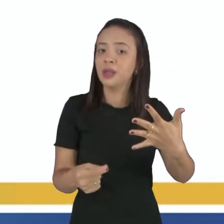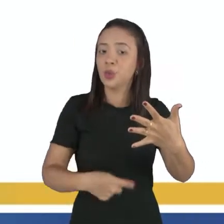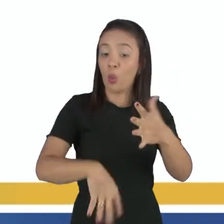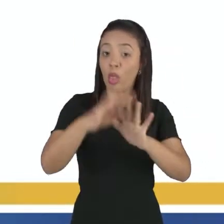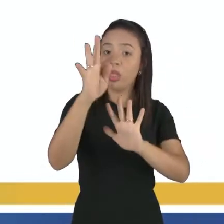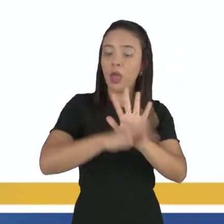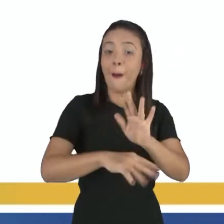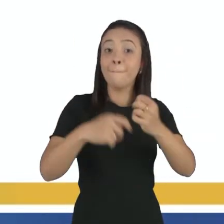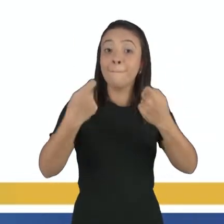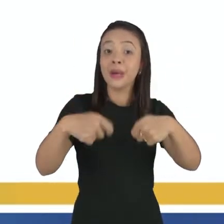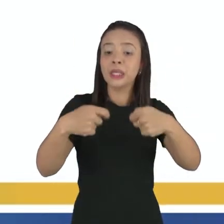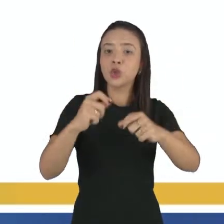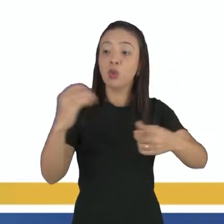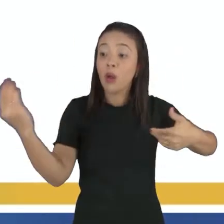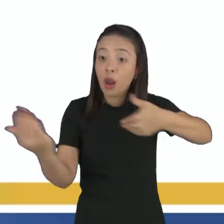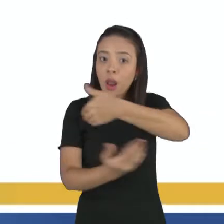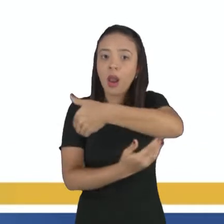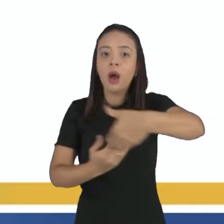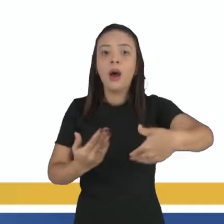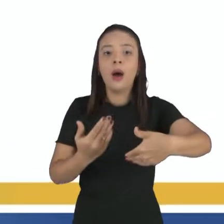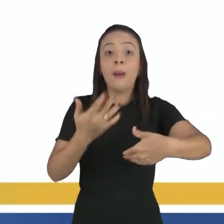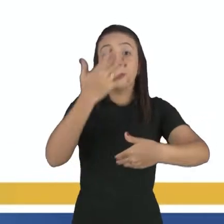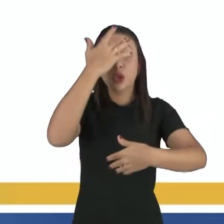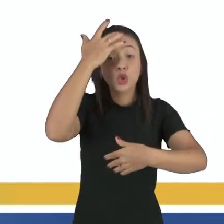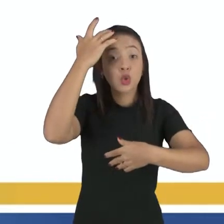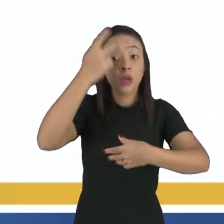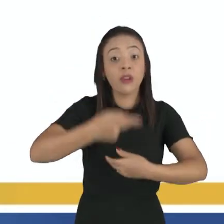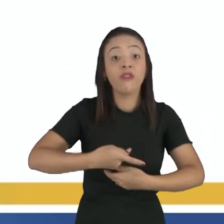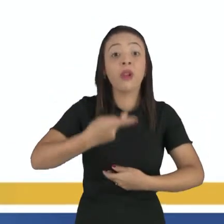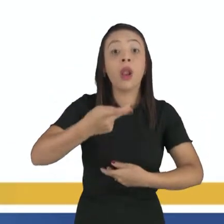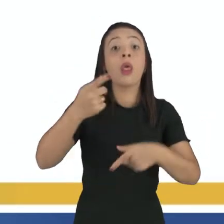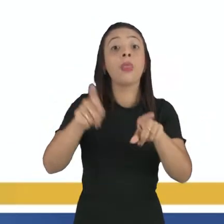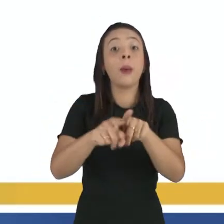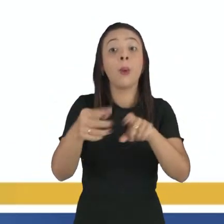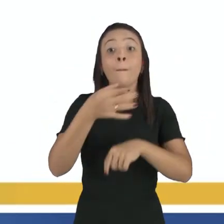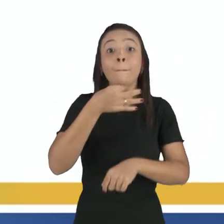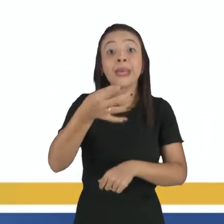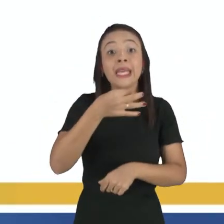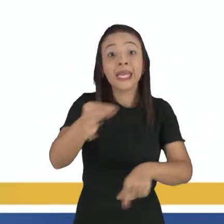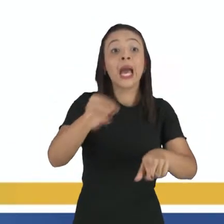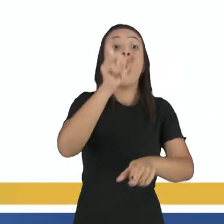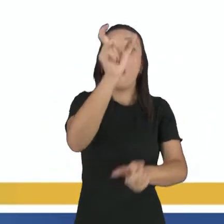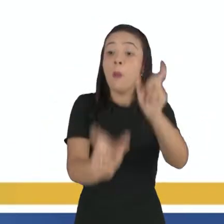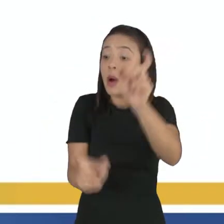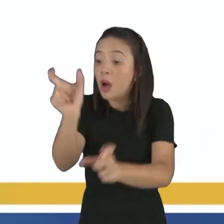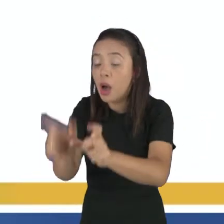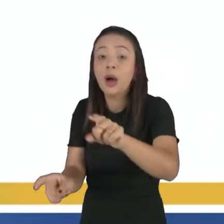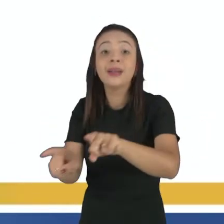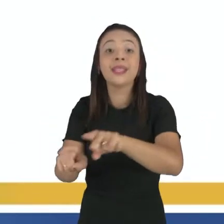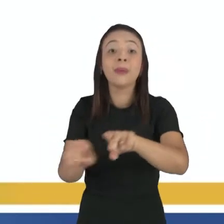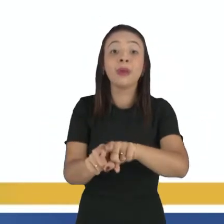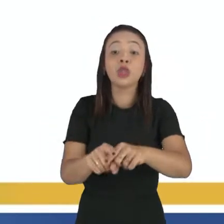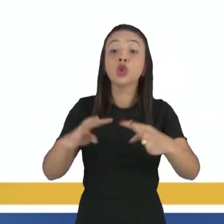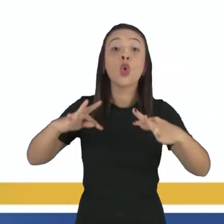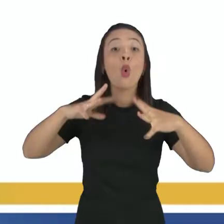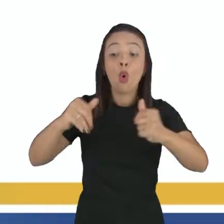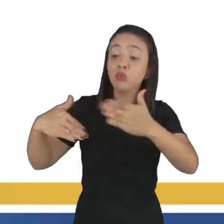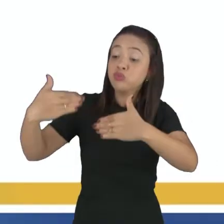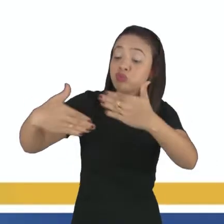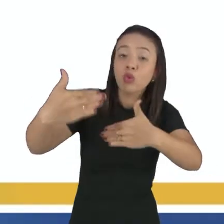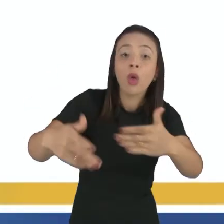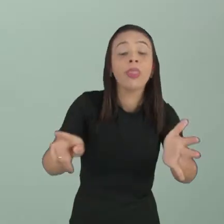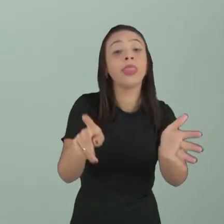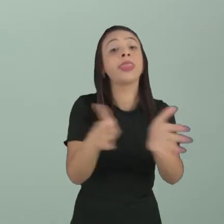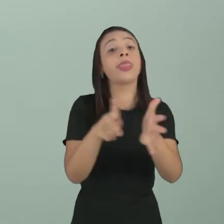devem estar relacionados ao narrador ao ponto de vista aos personagens ao enredo ao